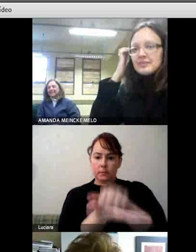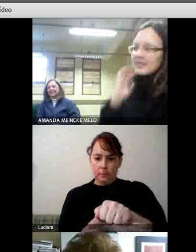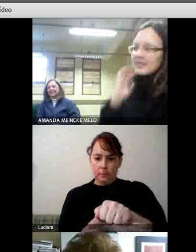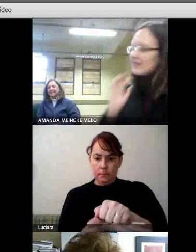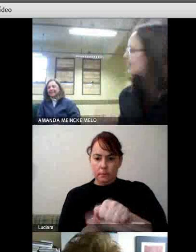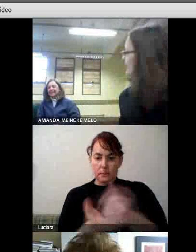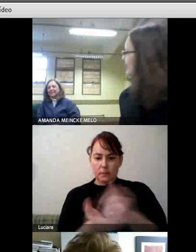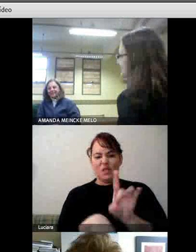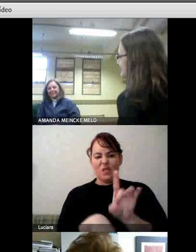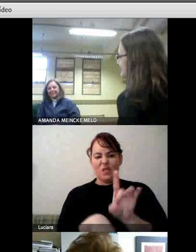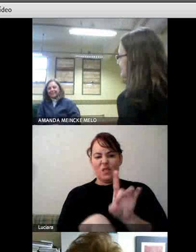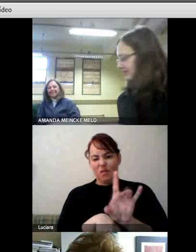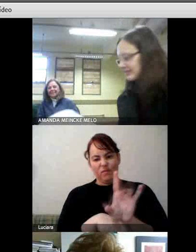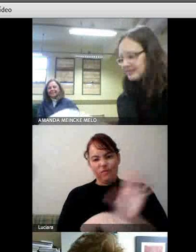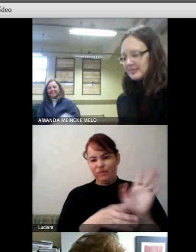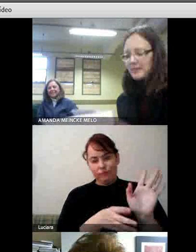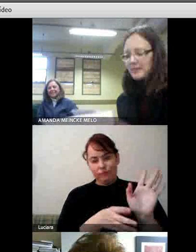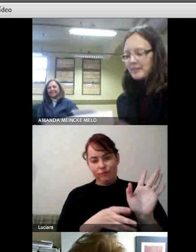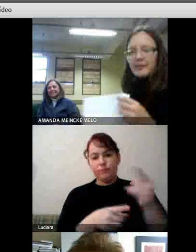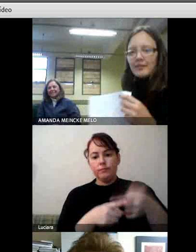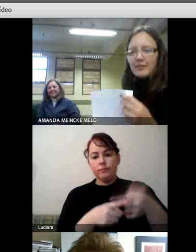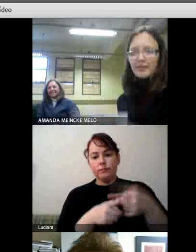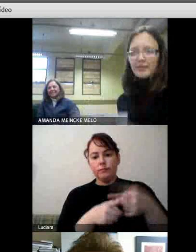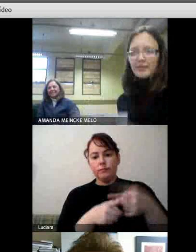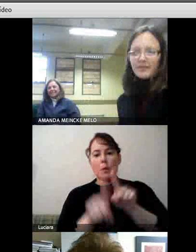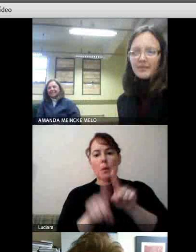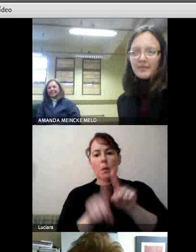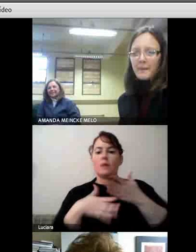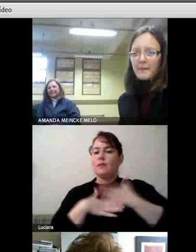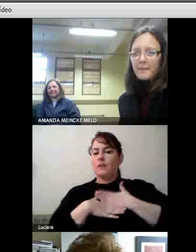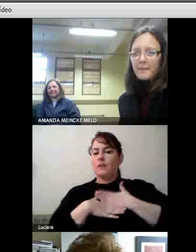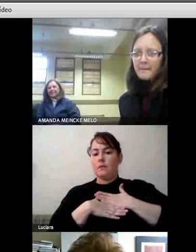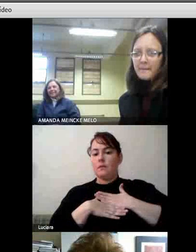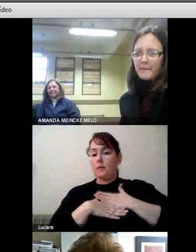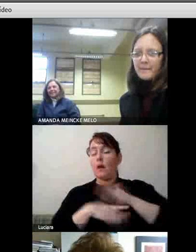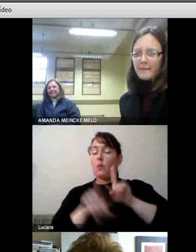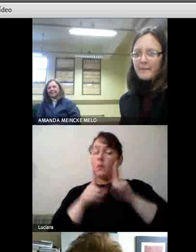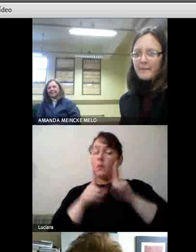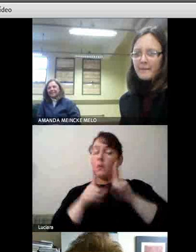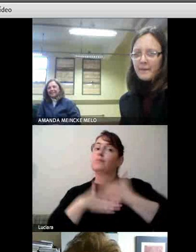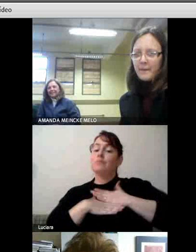Ah, que bom. Que bom, Maritânia. Isso é e que a é. A Cristina levantou a mão.